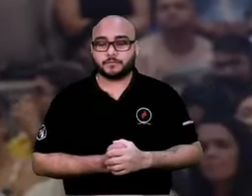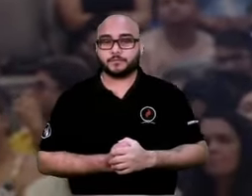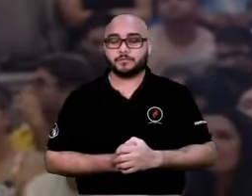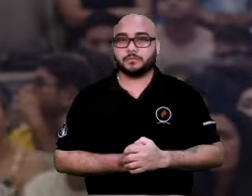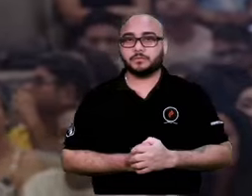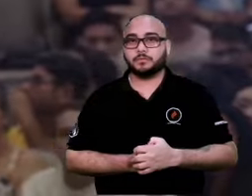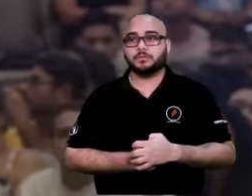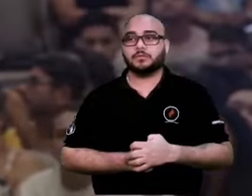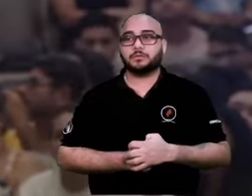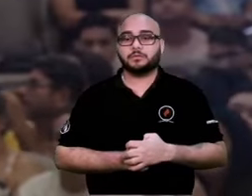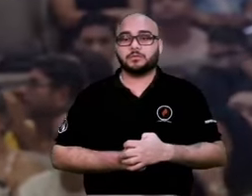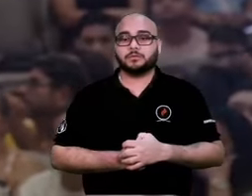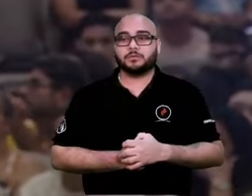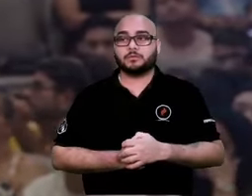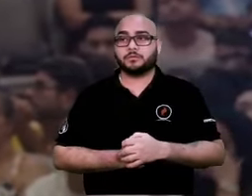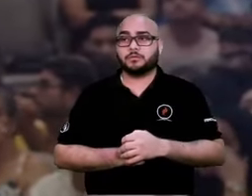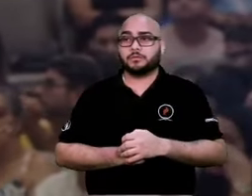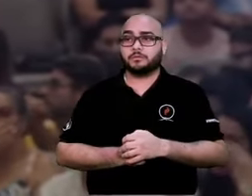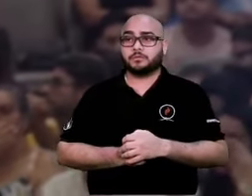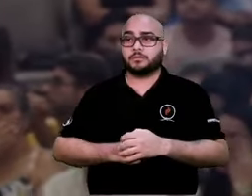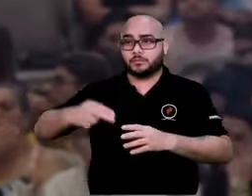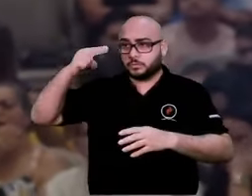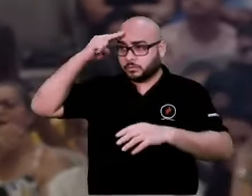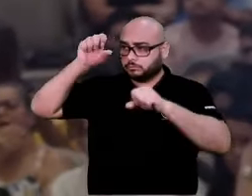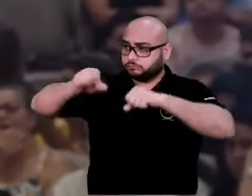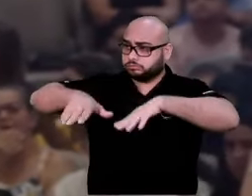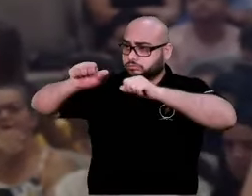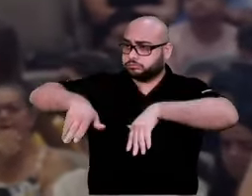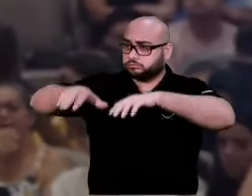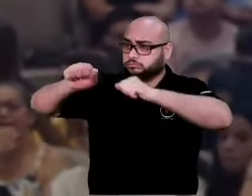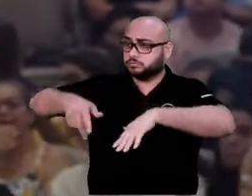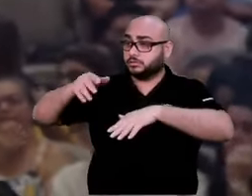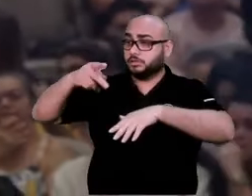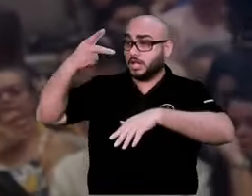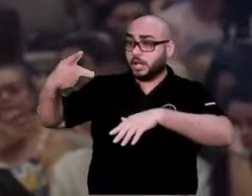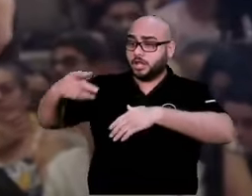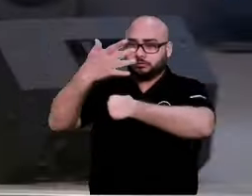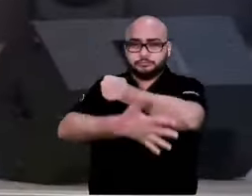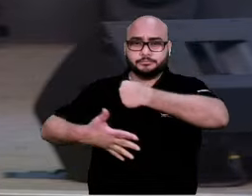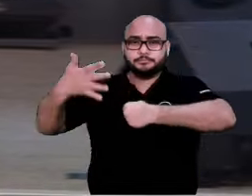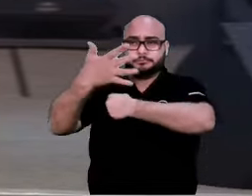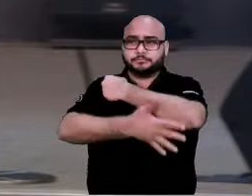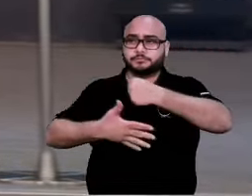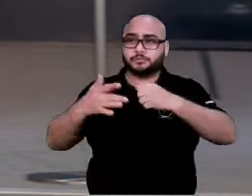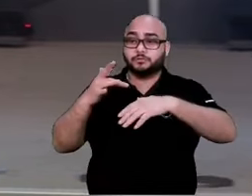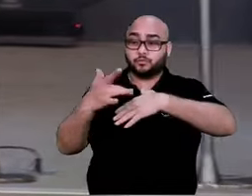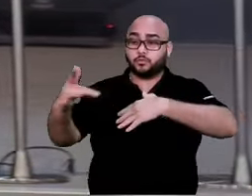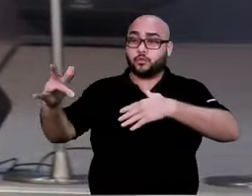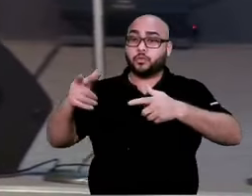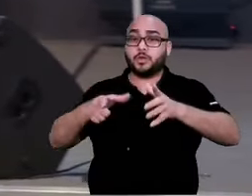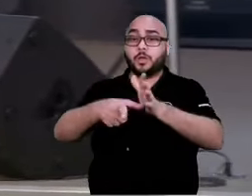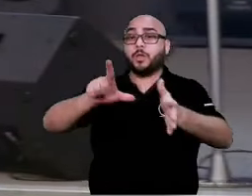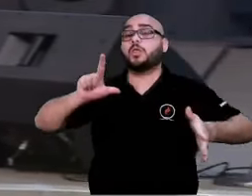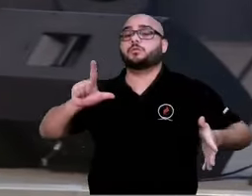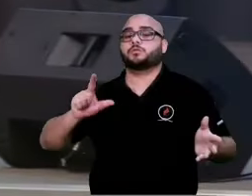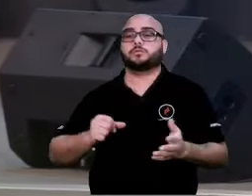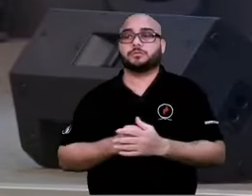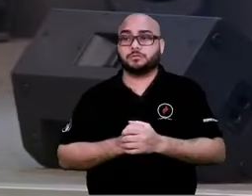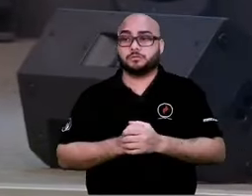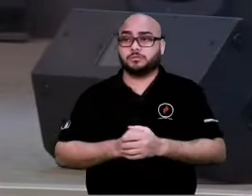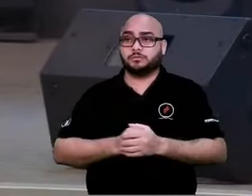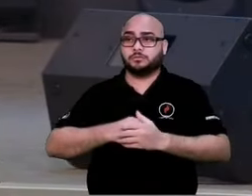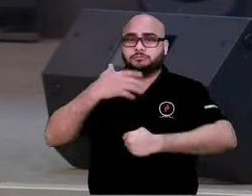a guarda pessoal, como um desfile de Salomão, pegava os escudos de ouro e carregava, apontando para a glória